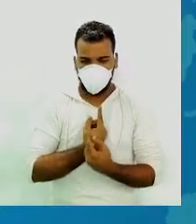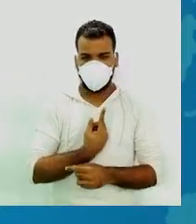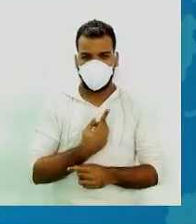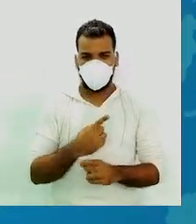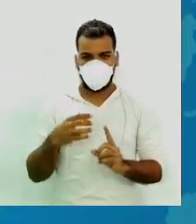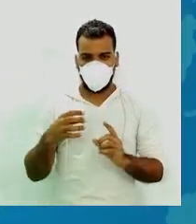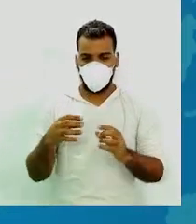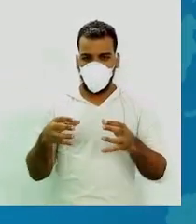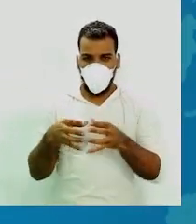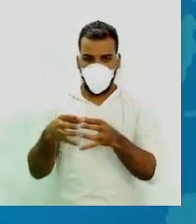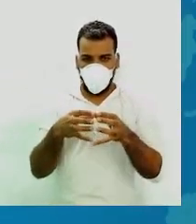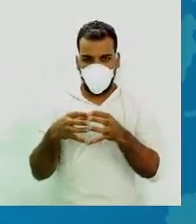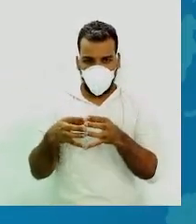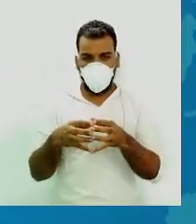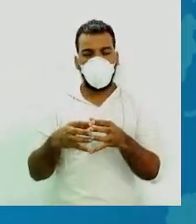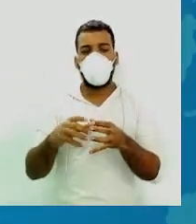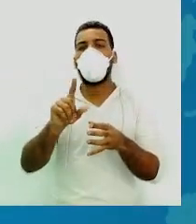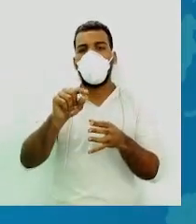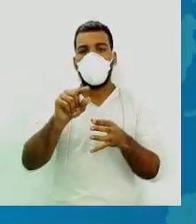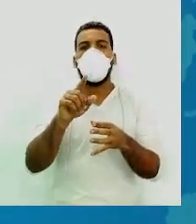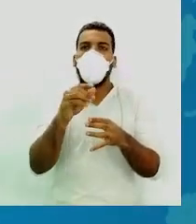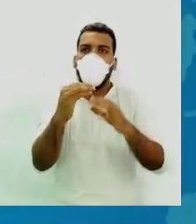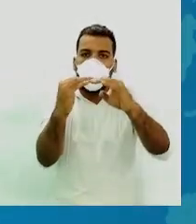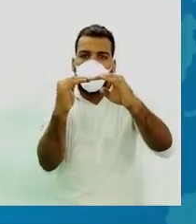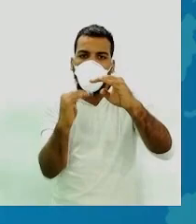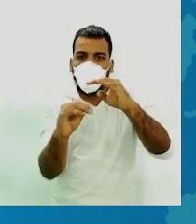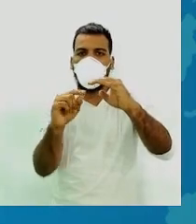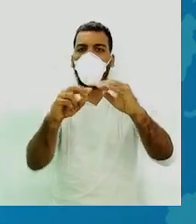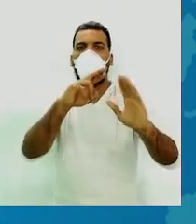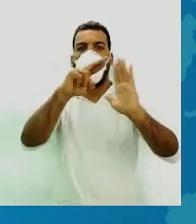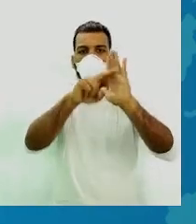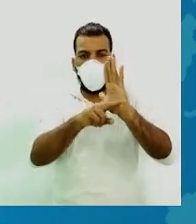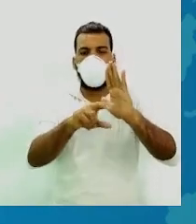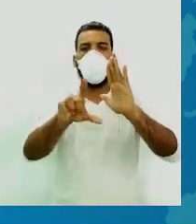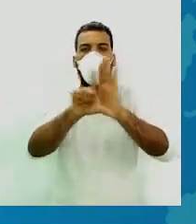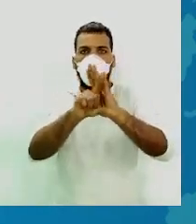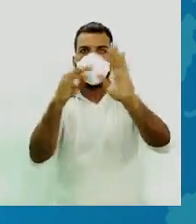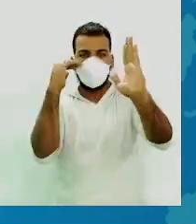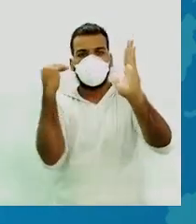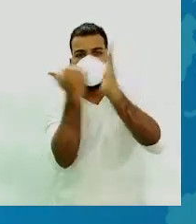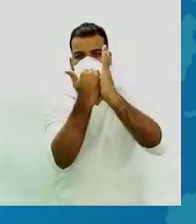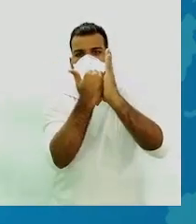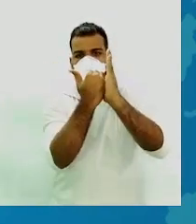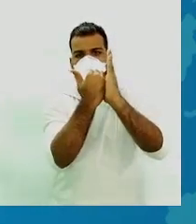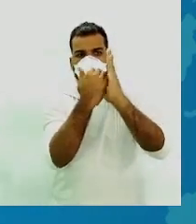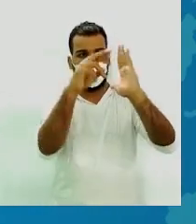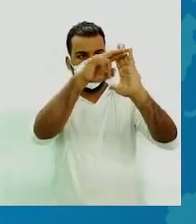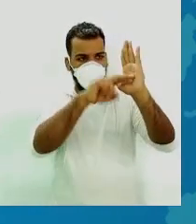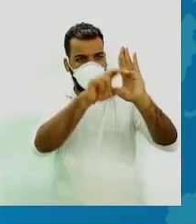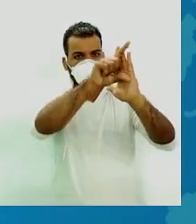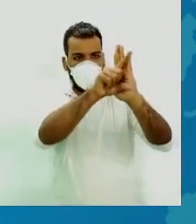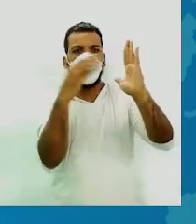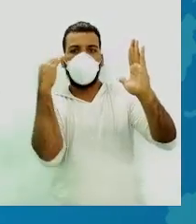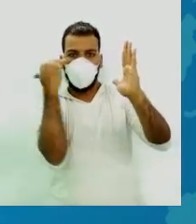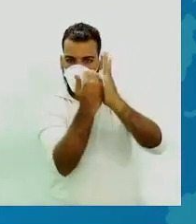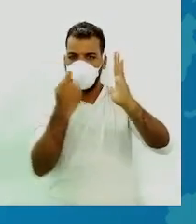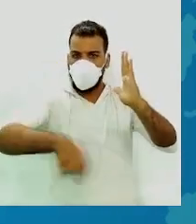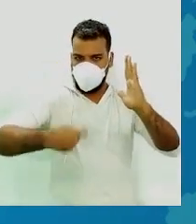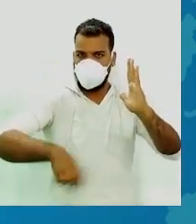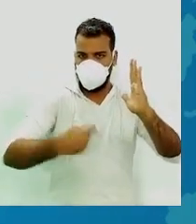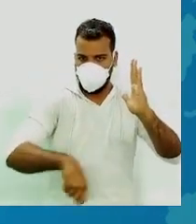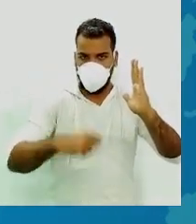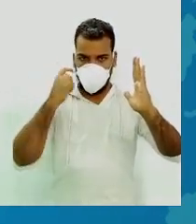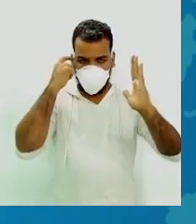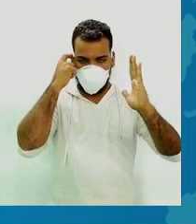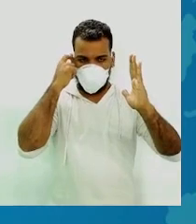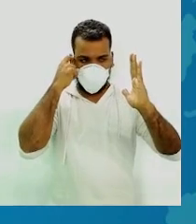seres sociais, estamos submetidos às normas e às leis. Nós não temos que ser cumpridores de uma ética, nós não temos que